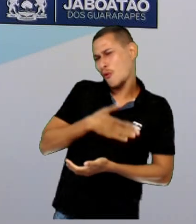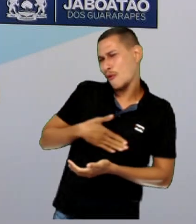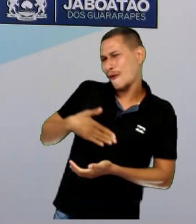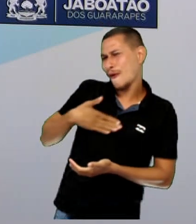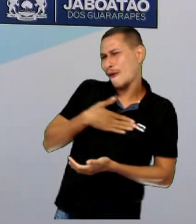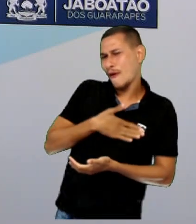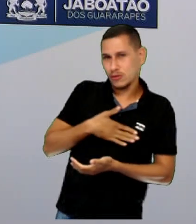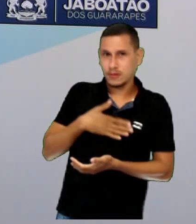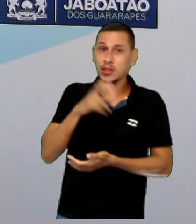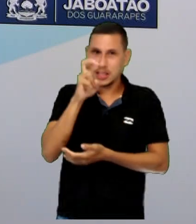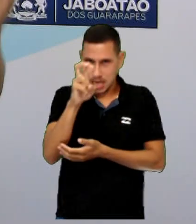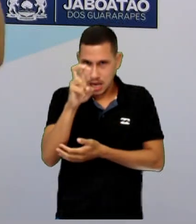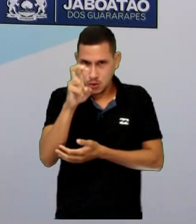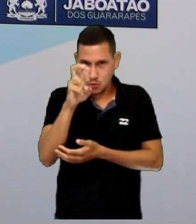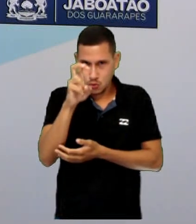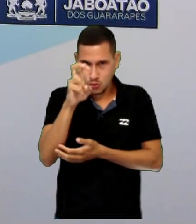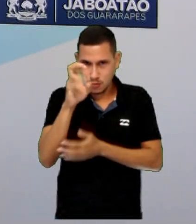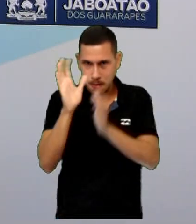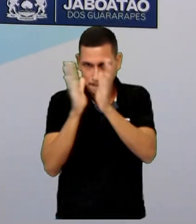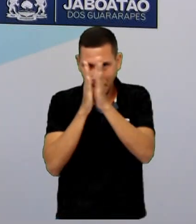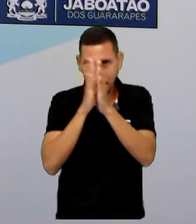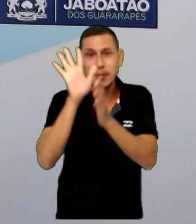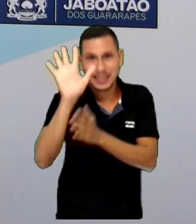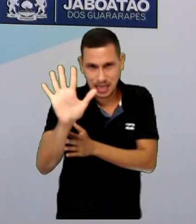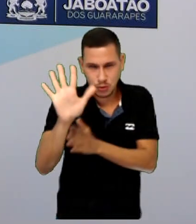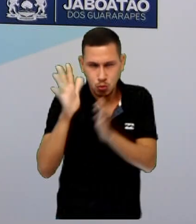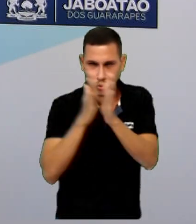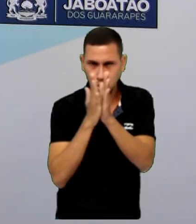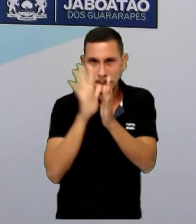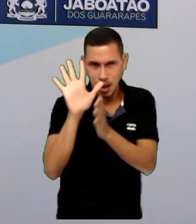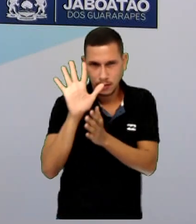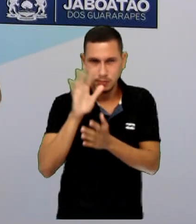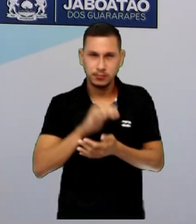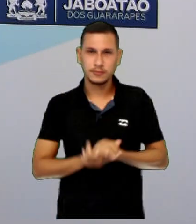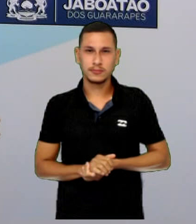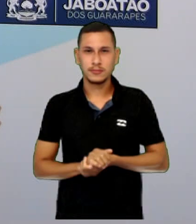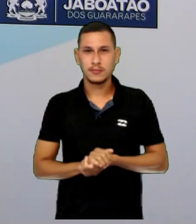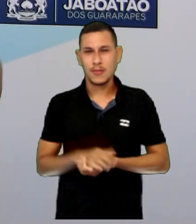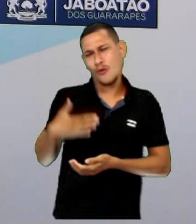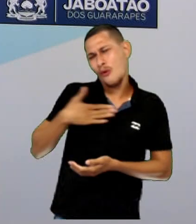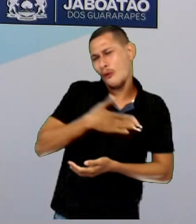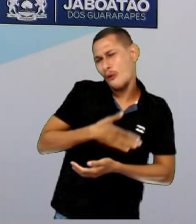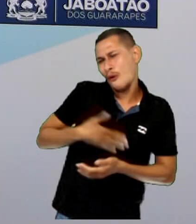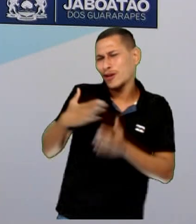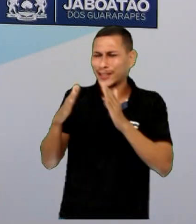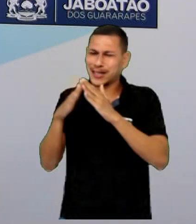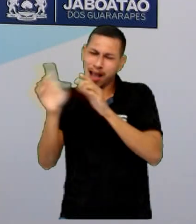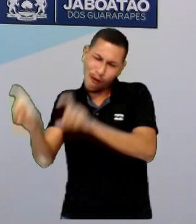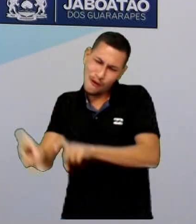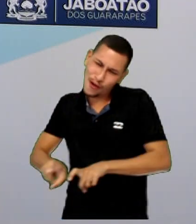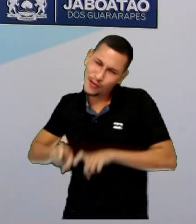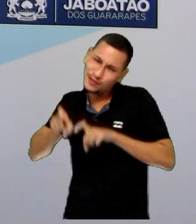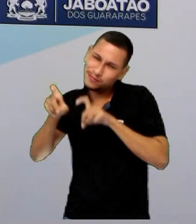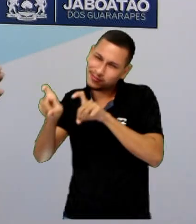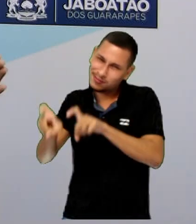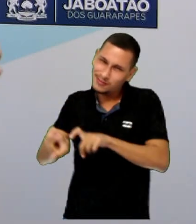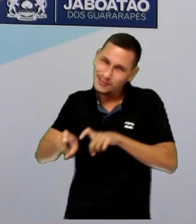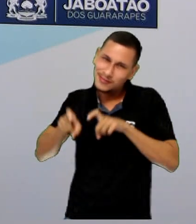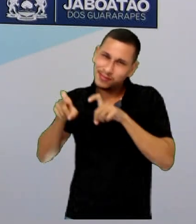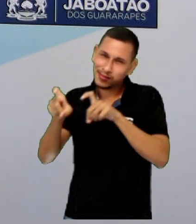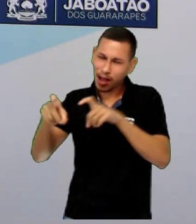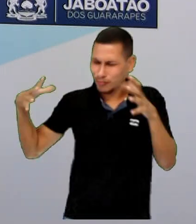lá, 5 palmas. É tão gostoso, mora lá na roça,